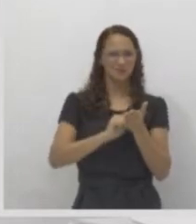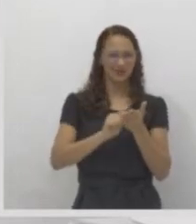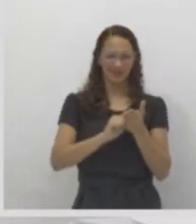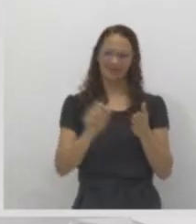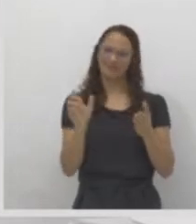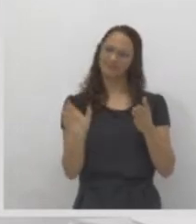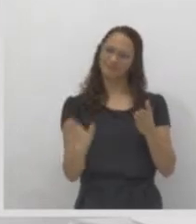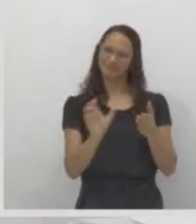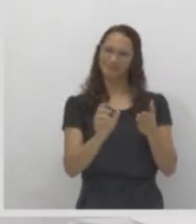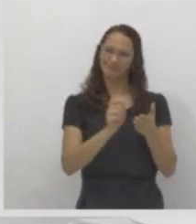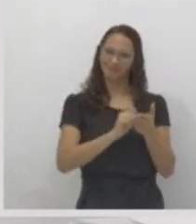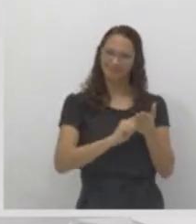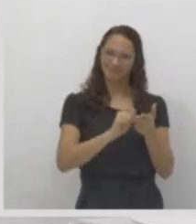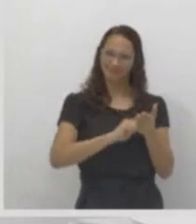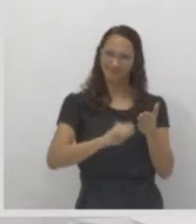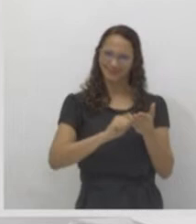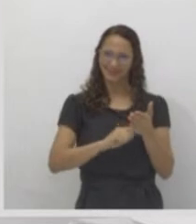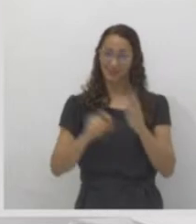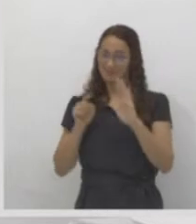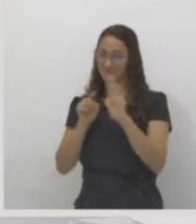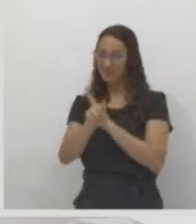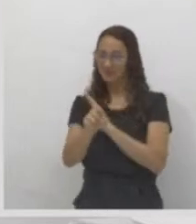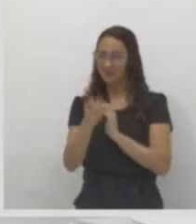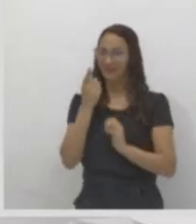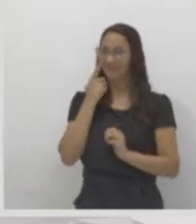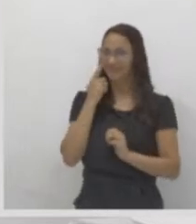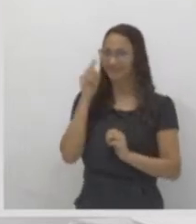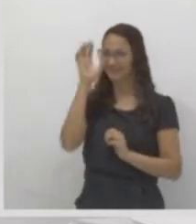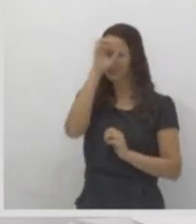para ver se você realmente prestou atenção.